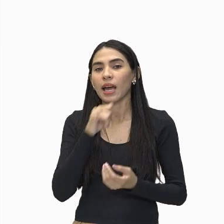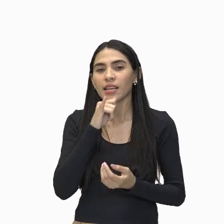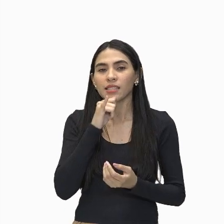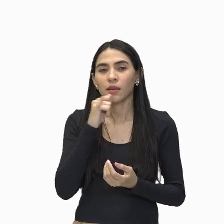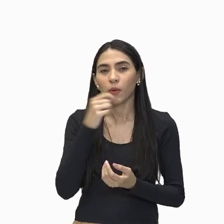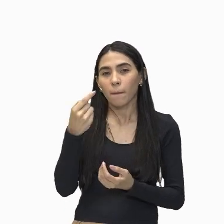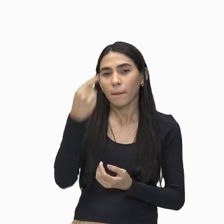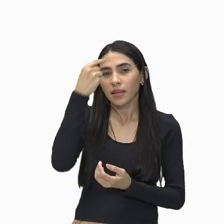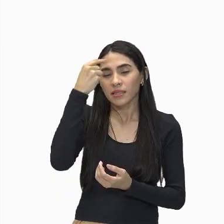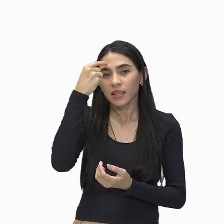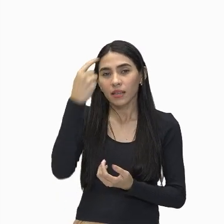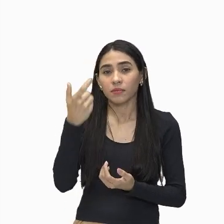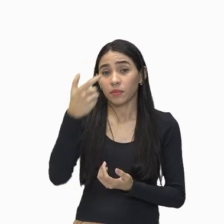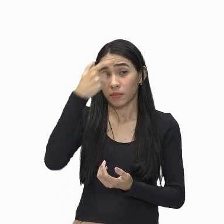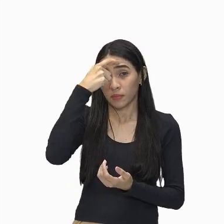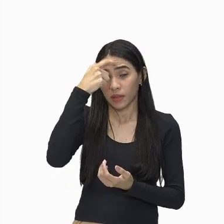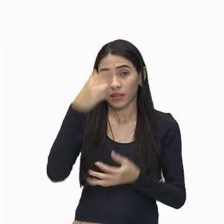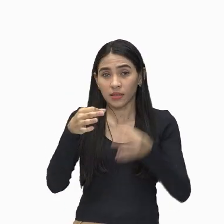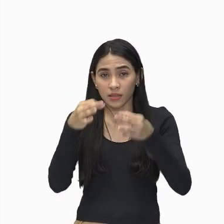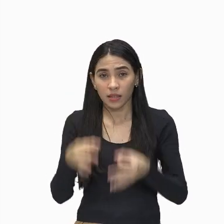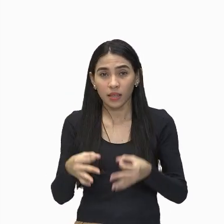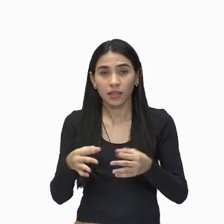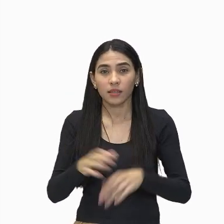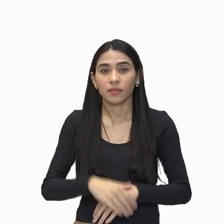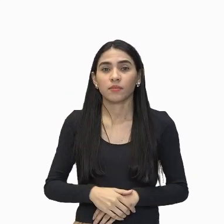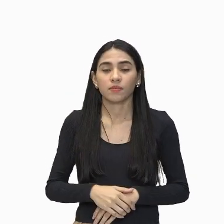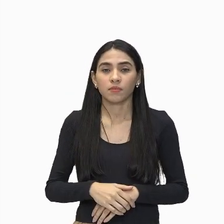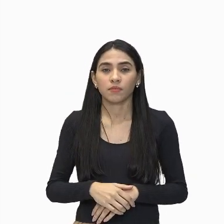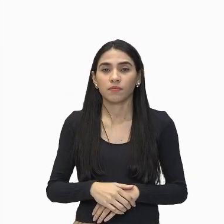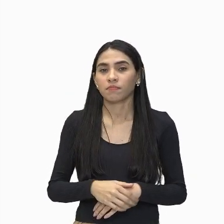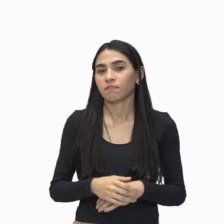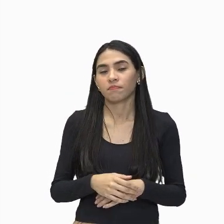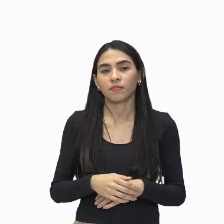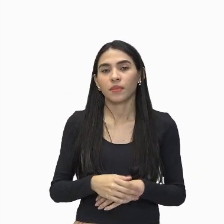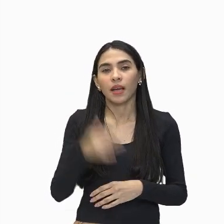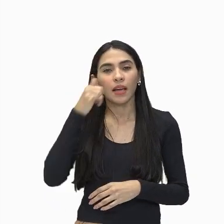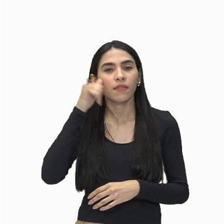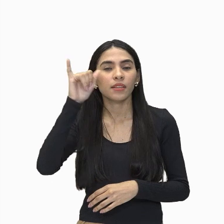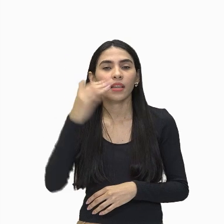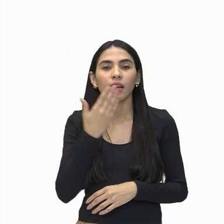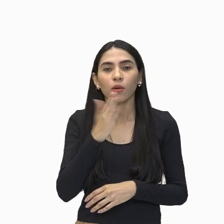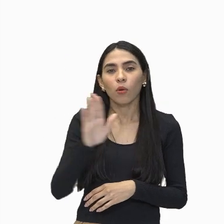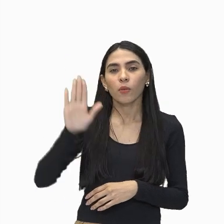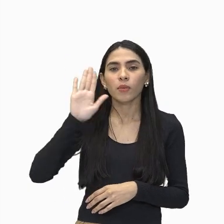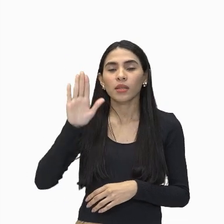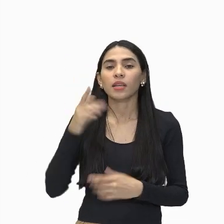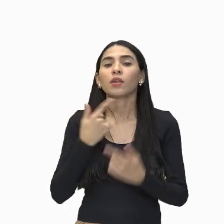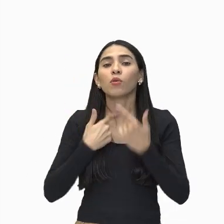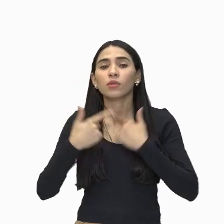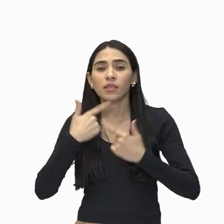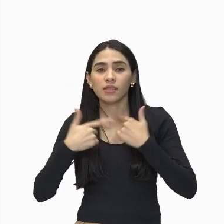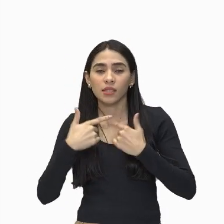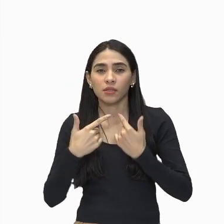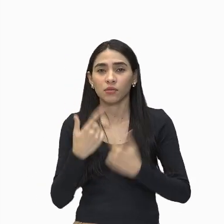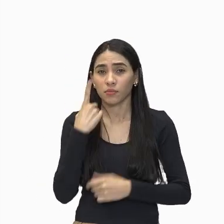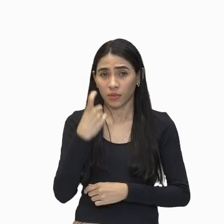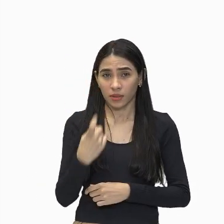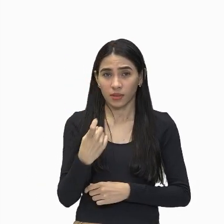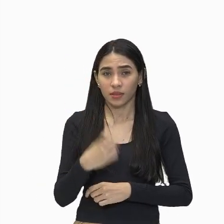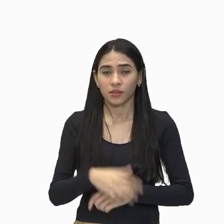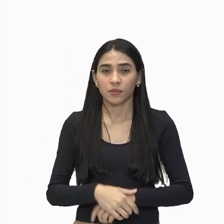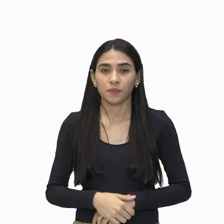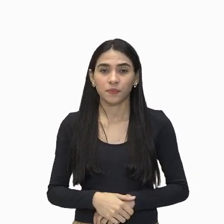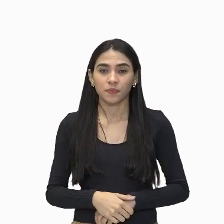racional é a de não se comprometer com o que seja. Olha só que interessante,